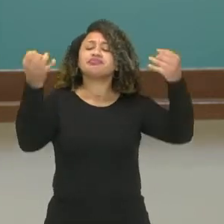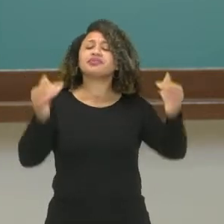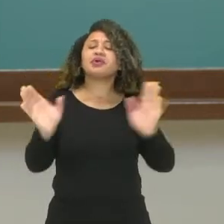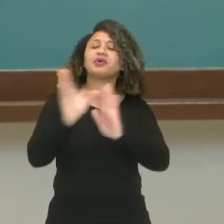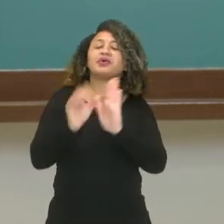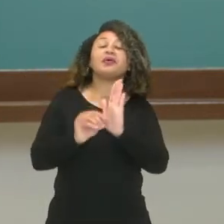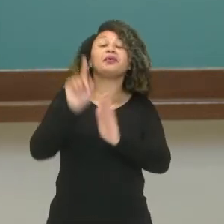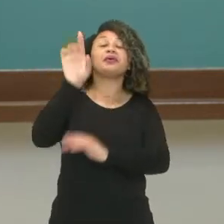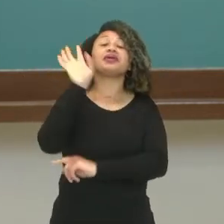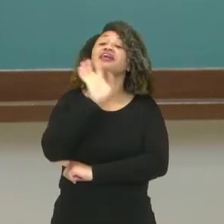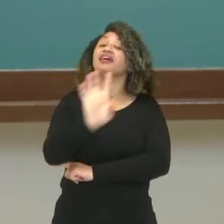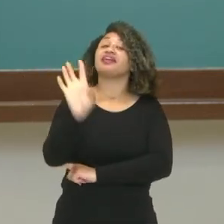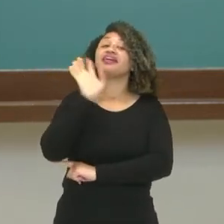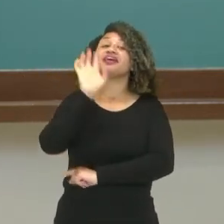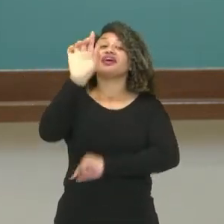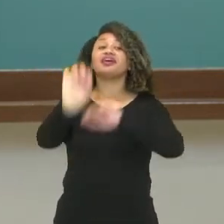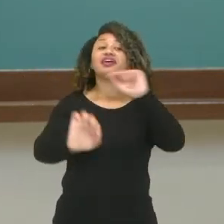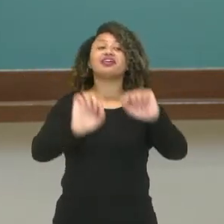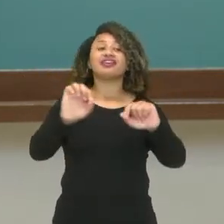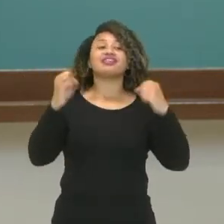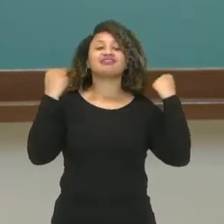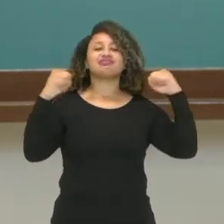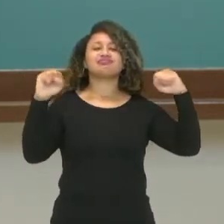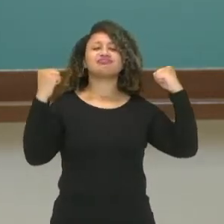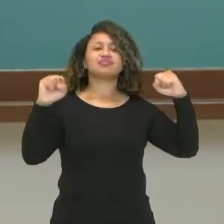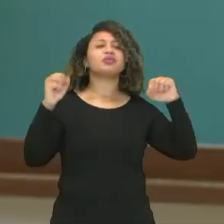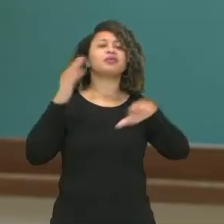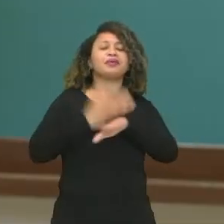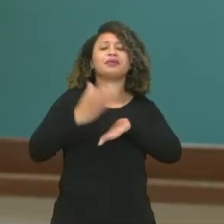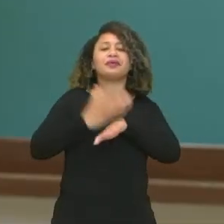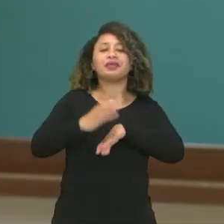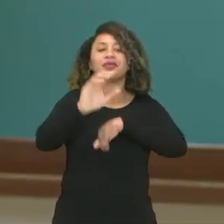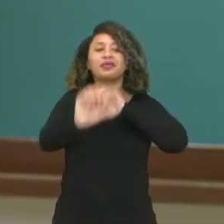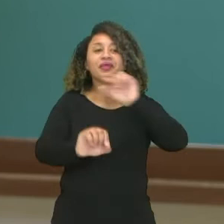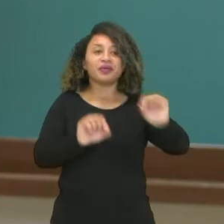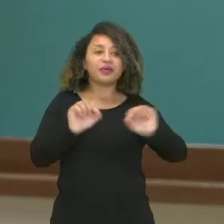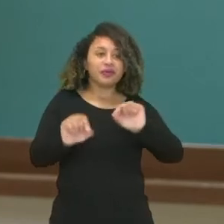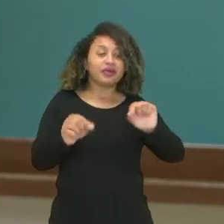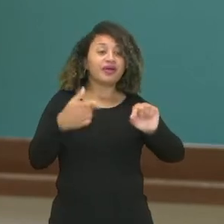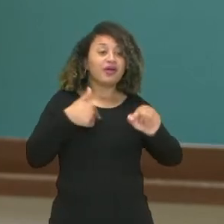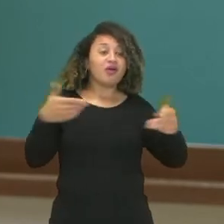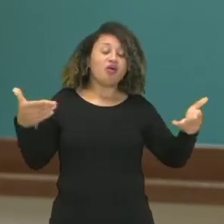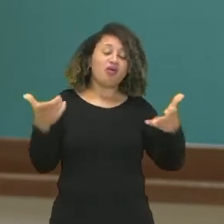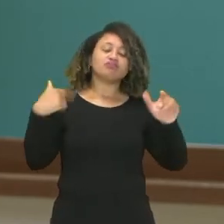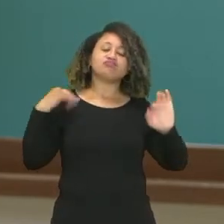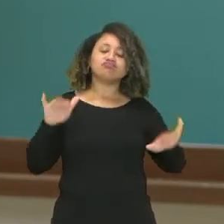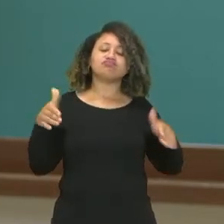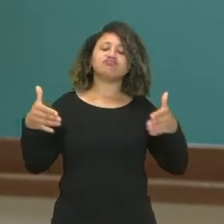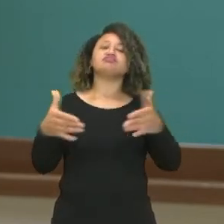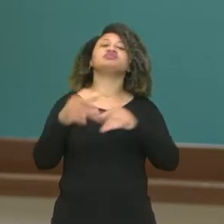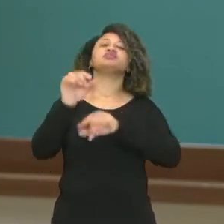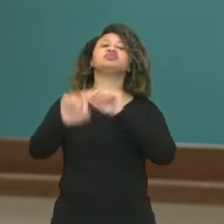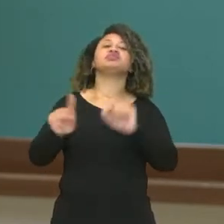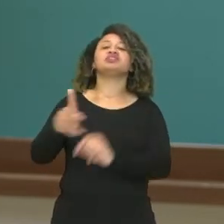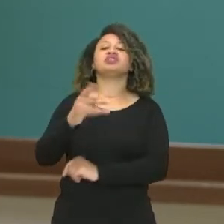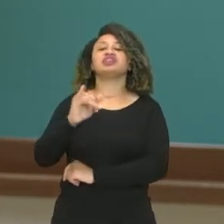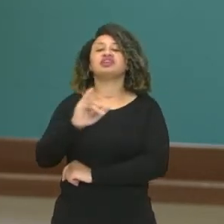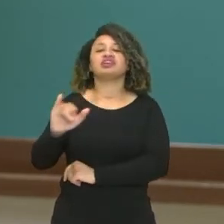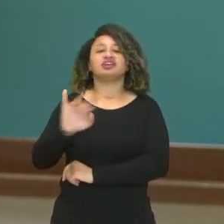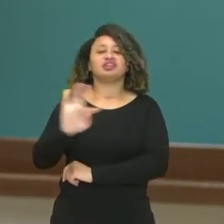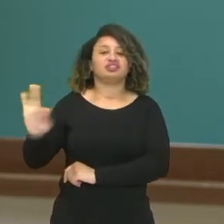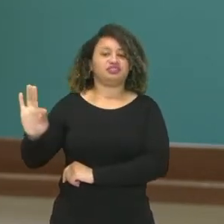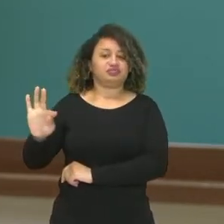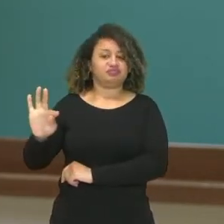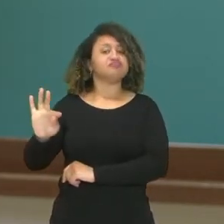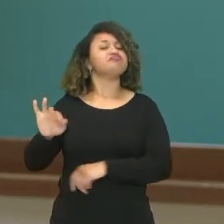muito legal, que é a ginástica de condicionamento. E a gente vai falar um pouquinho mais sobre o HIIT. Muitas